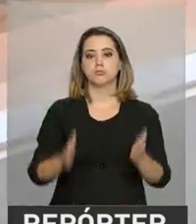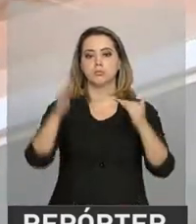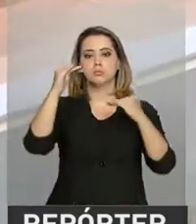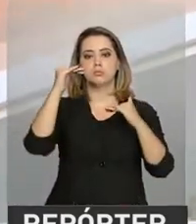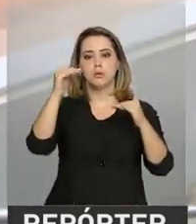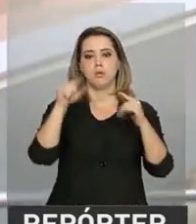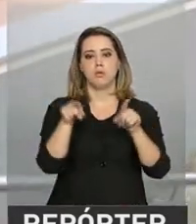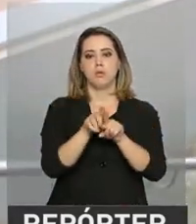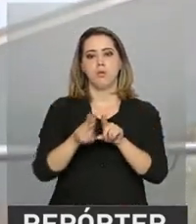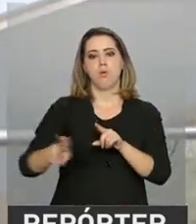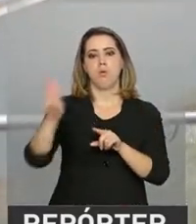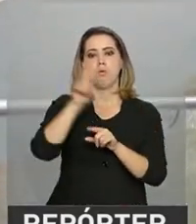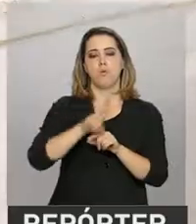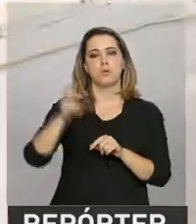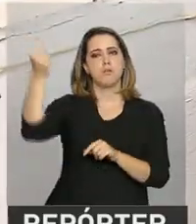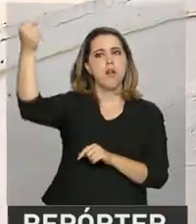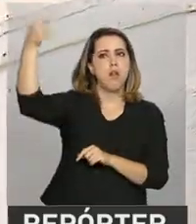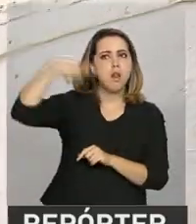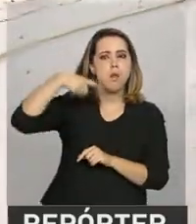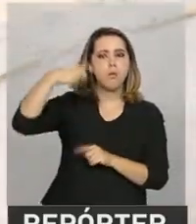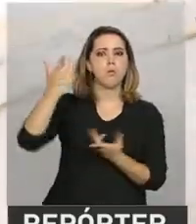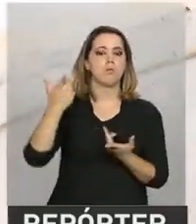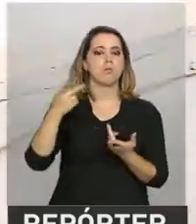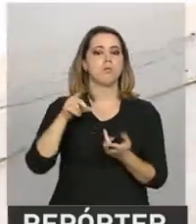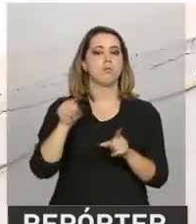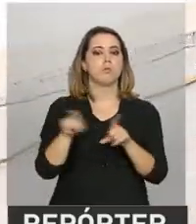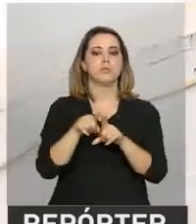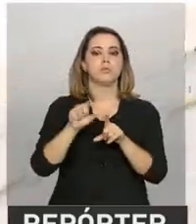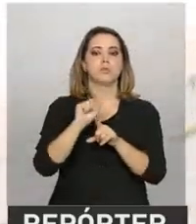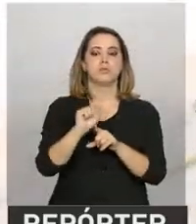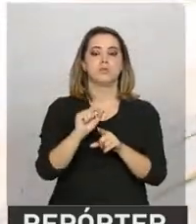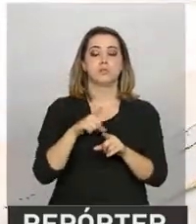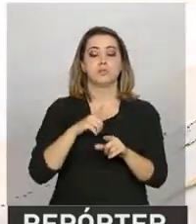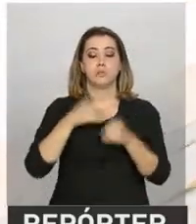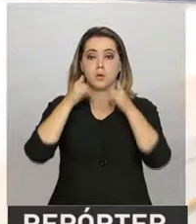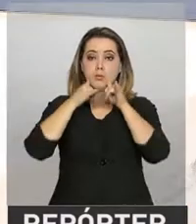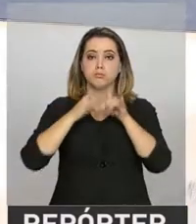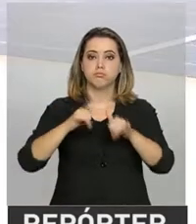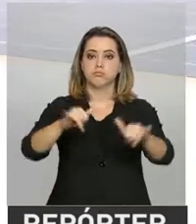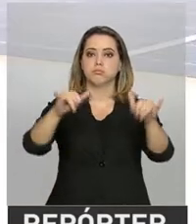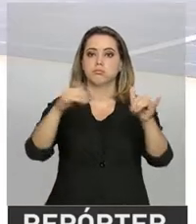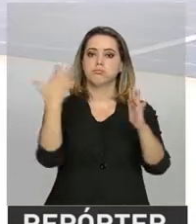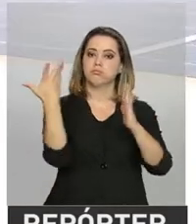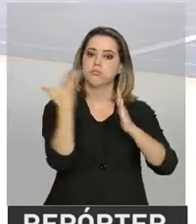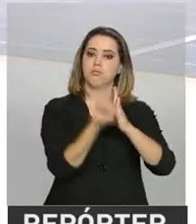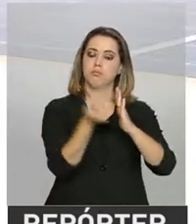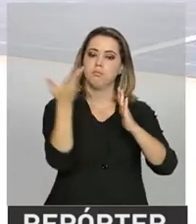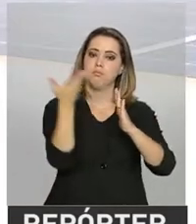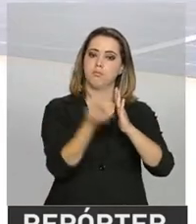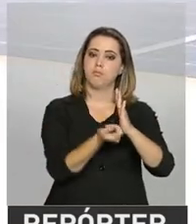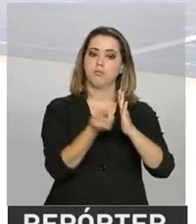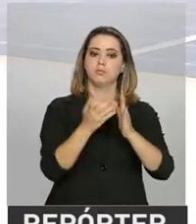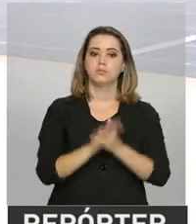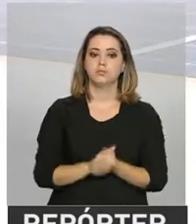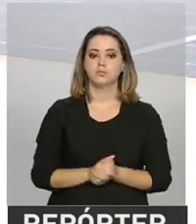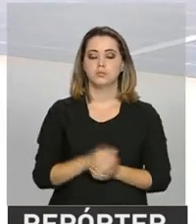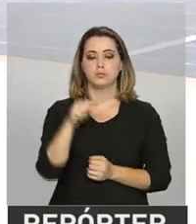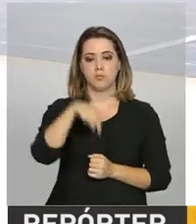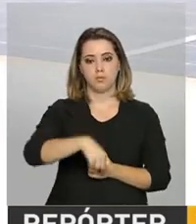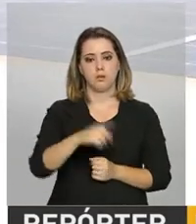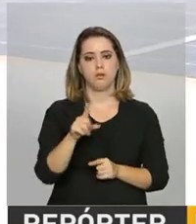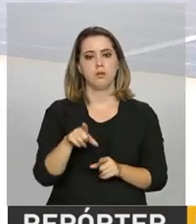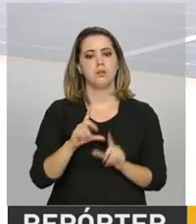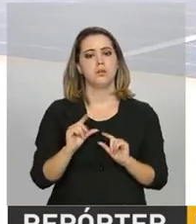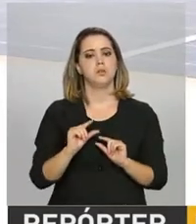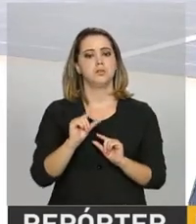aproveita ao máximo a luz do dia e ainda conta com uma central de geração de energia solar. O sistema de geração de energia aqui do prédio é